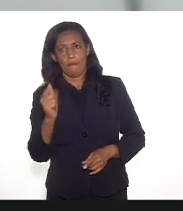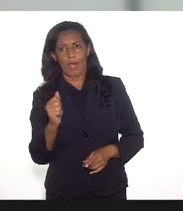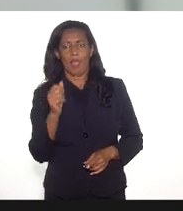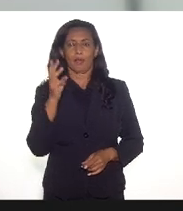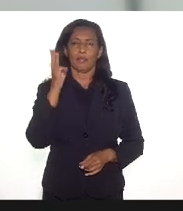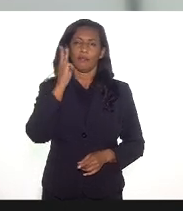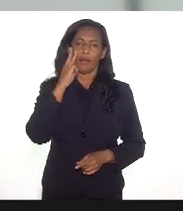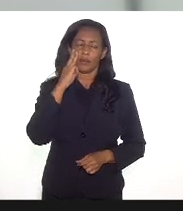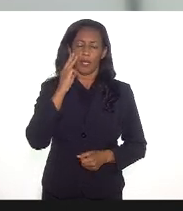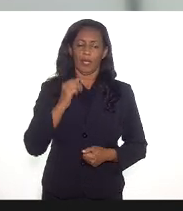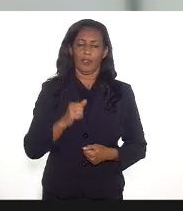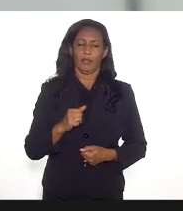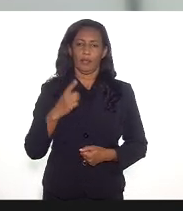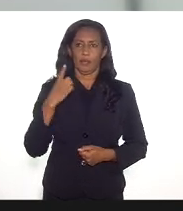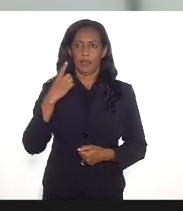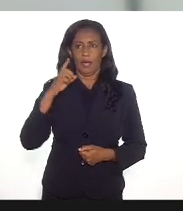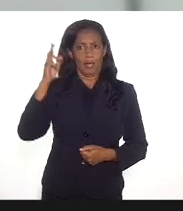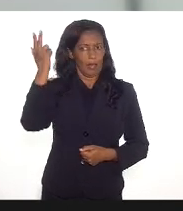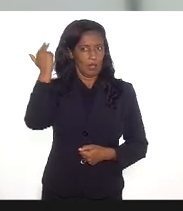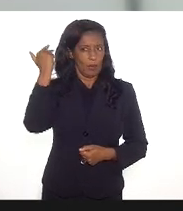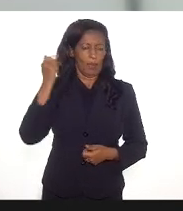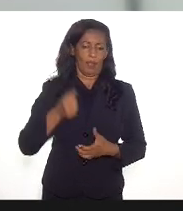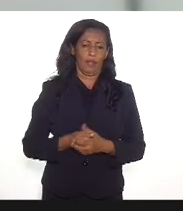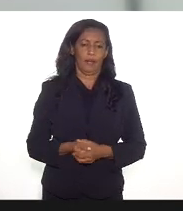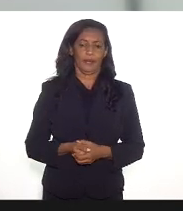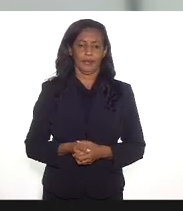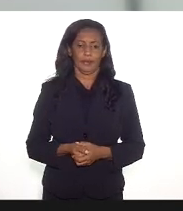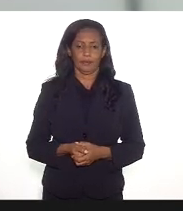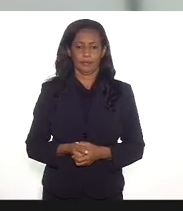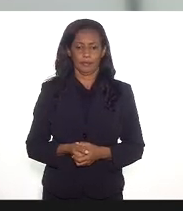Valdeque Carneiro, deputado Eliomar,